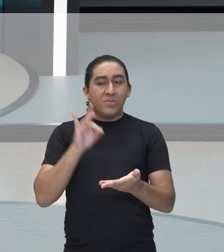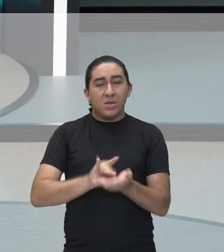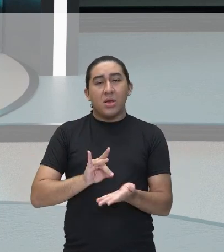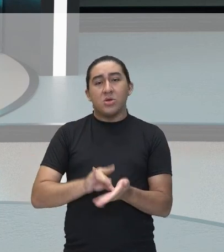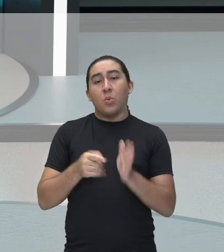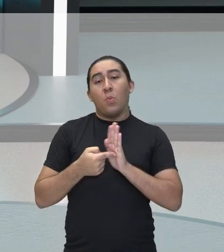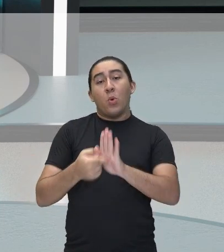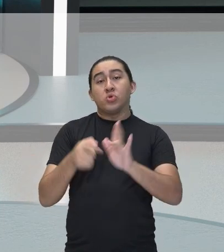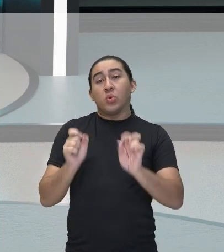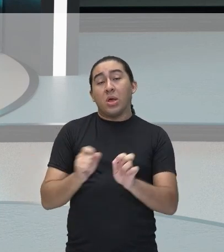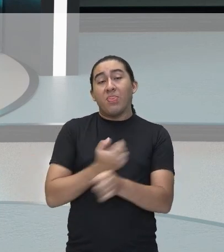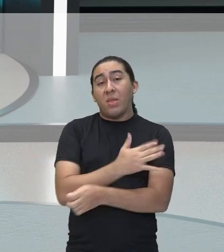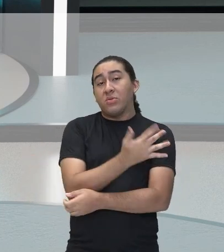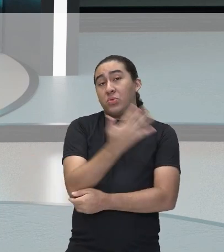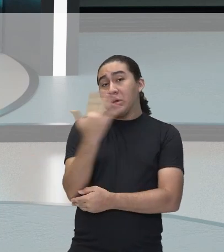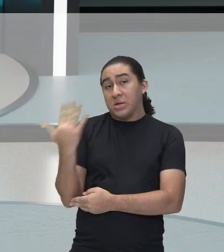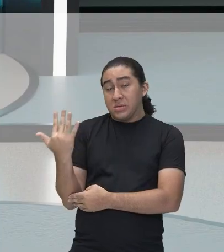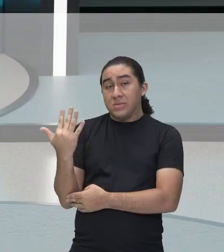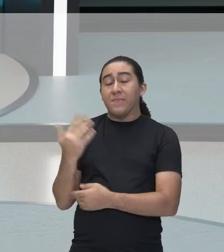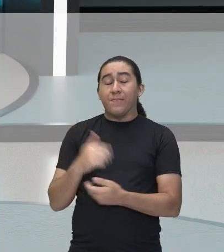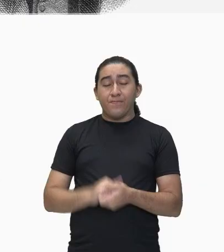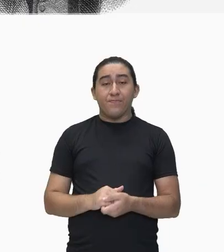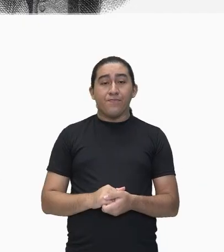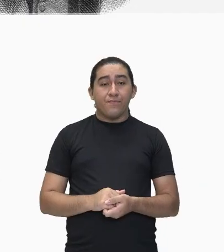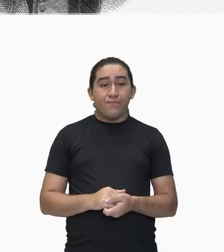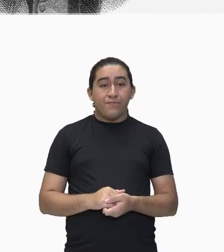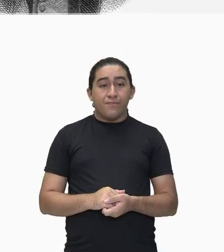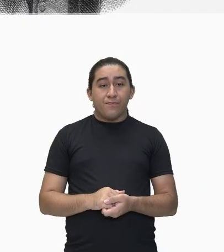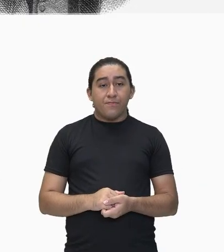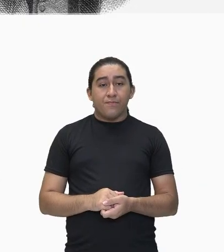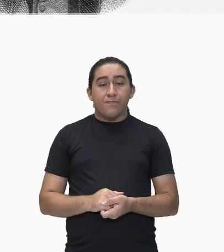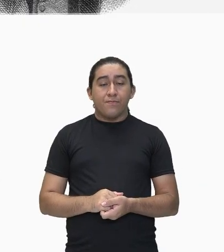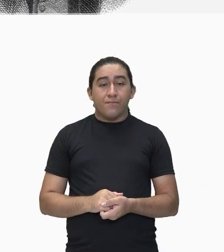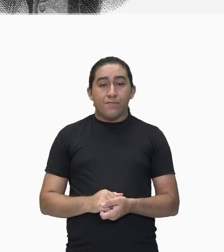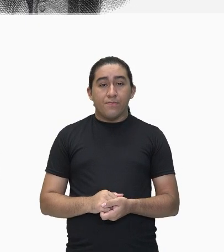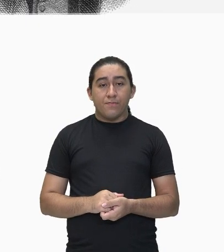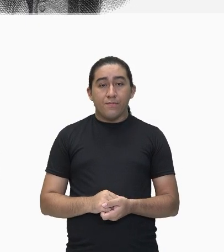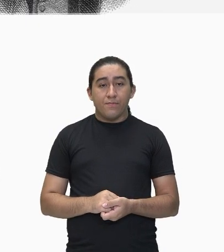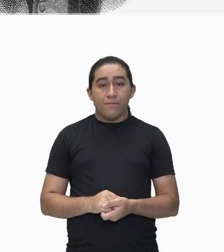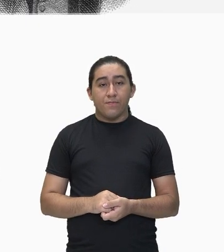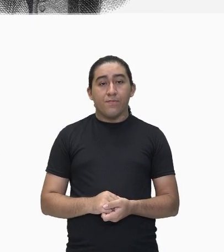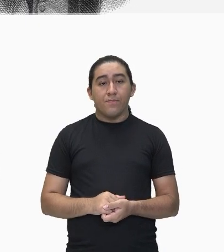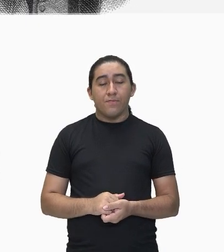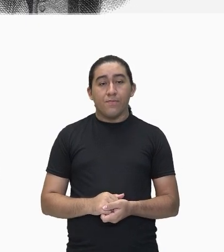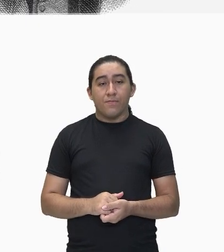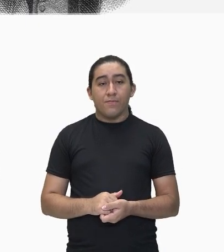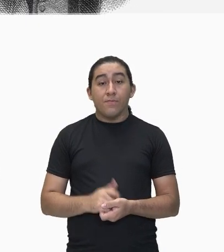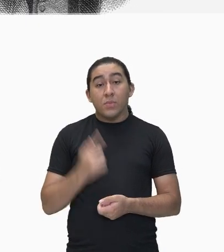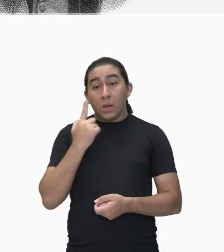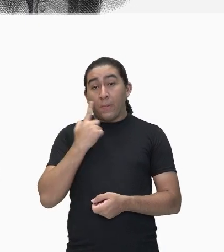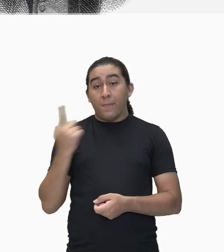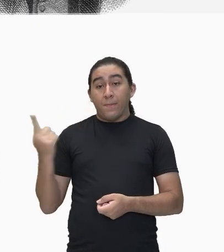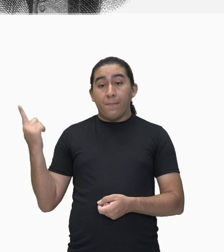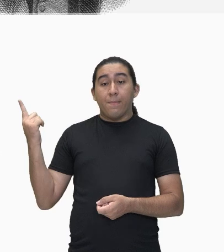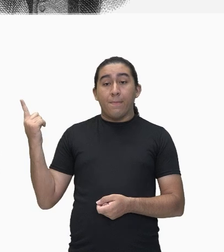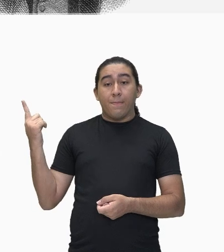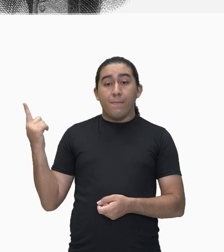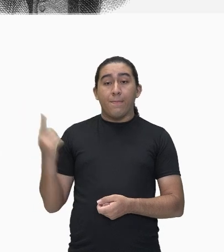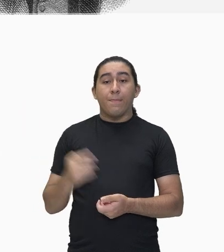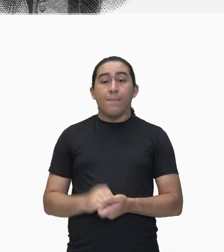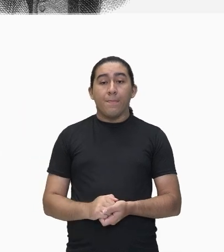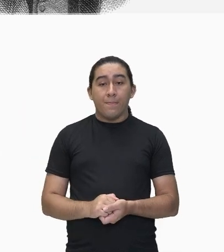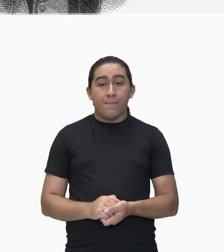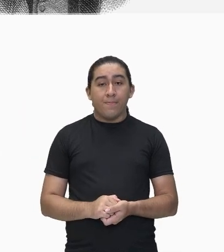exalta a natureza, né? A faceta lírica de Gonçalves Dias. Além da